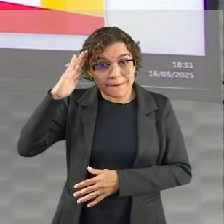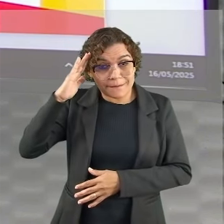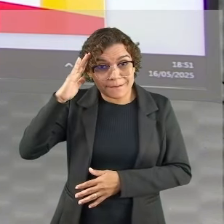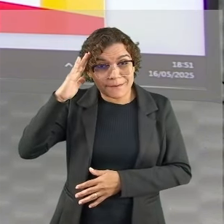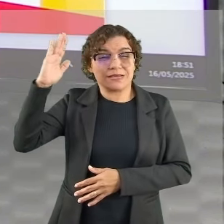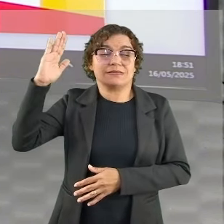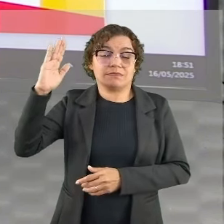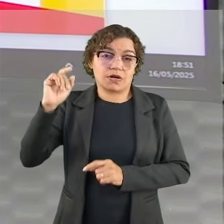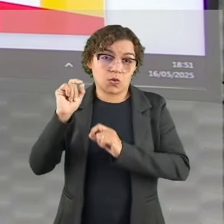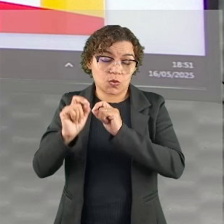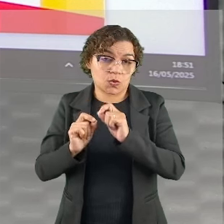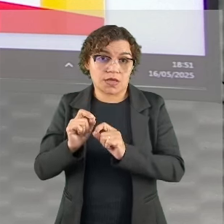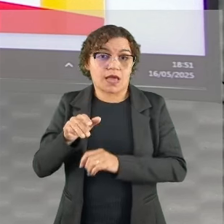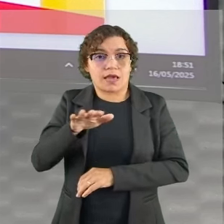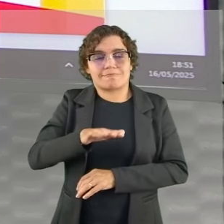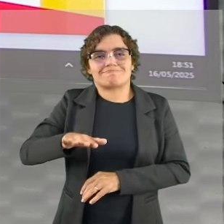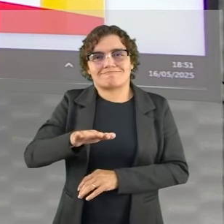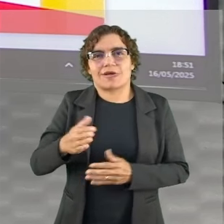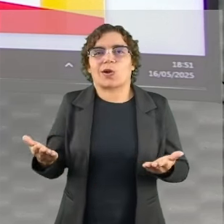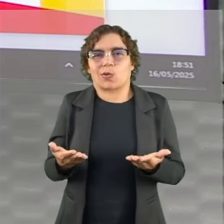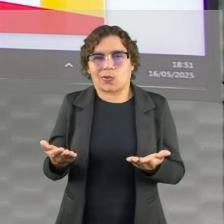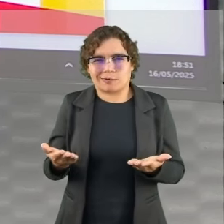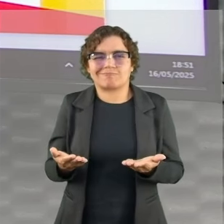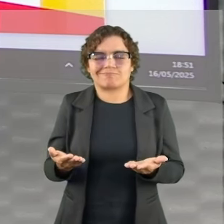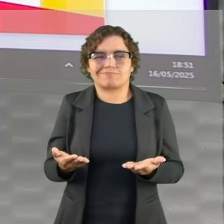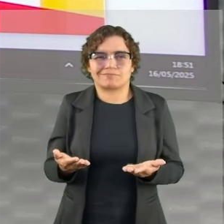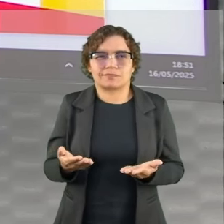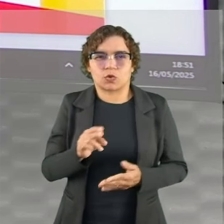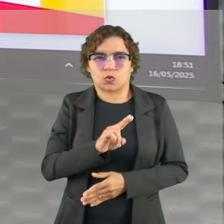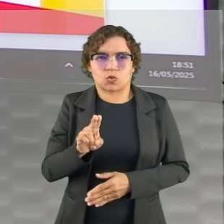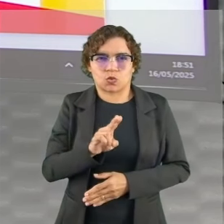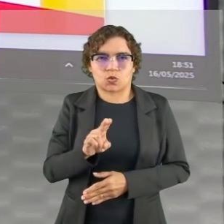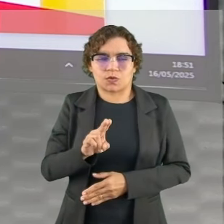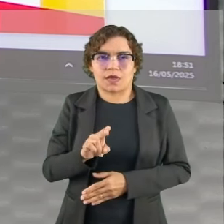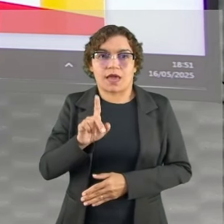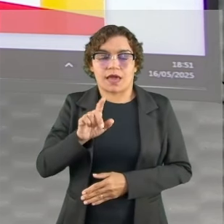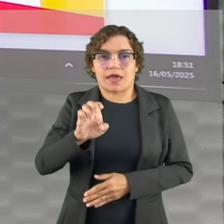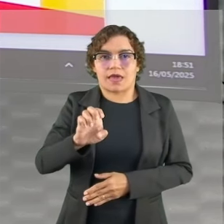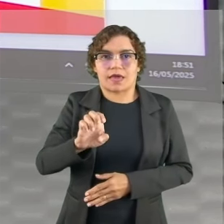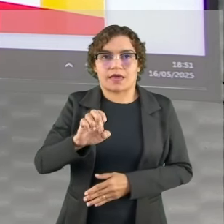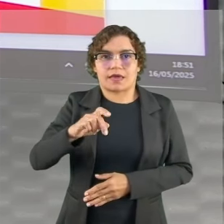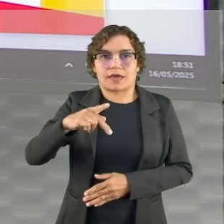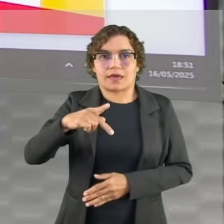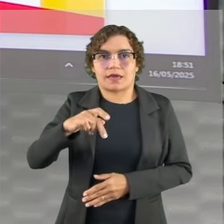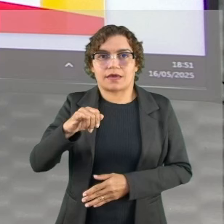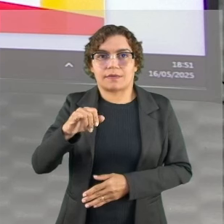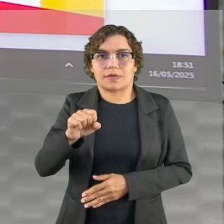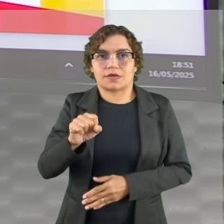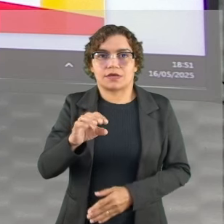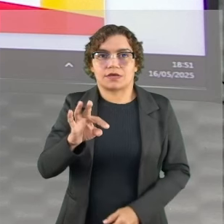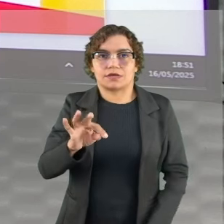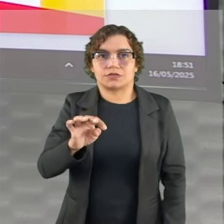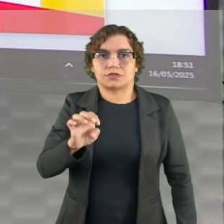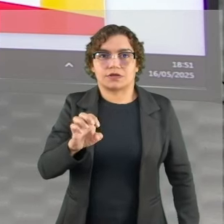da filosofia é a que iremos trabalhar hoje, chamada epistemologia, né, ou teoria do